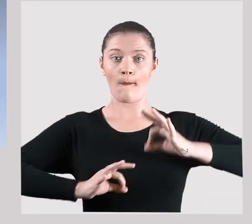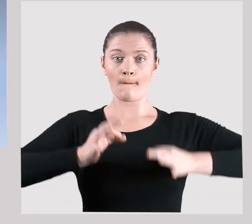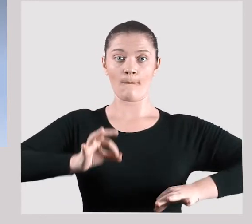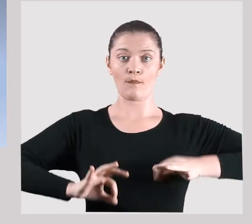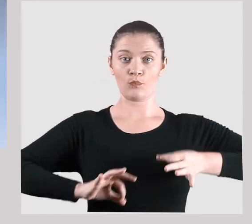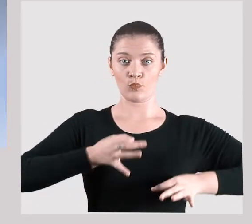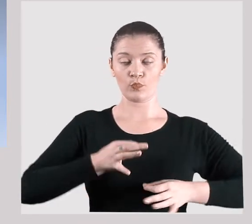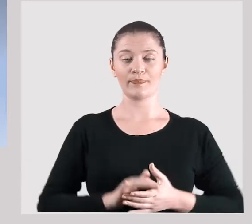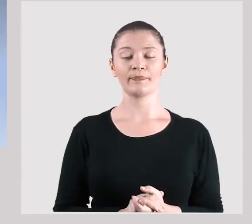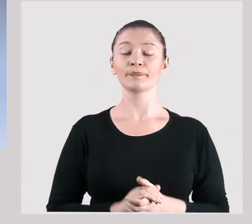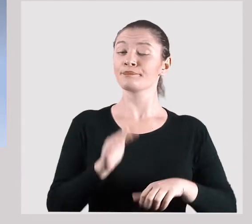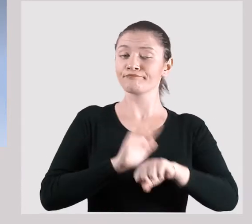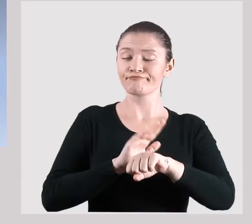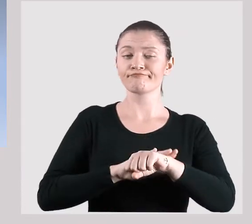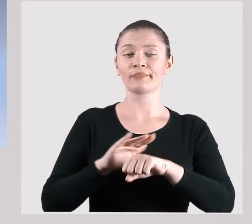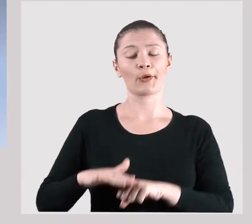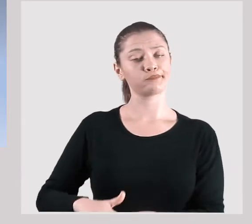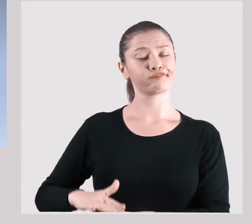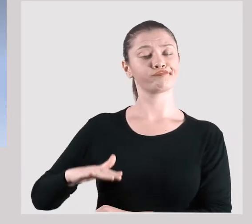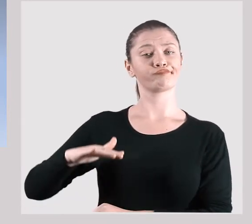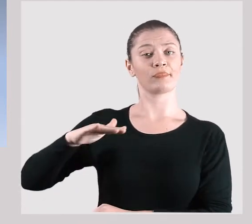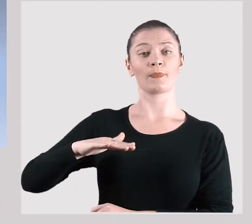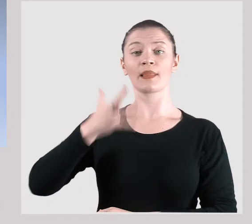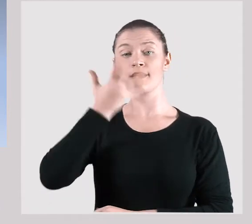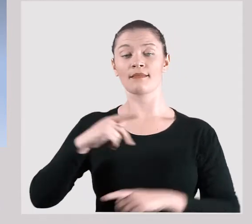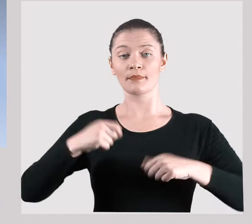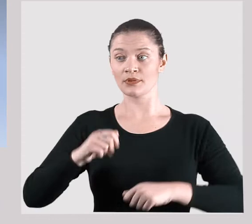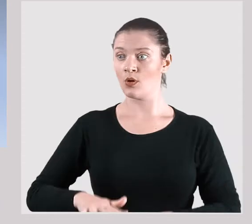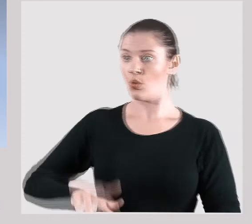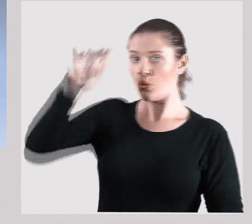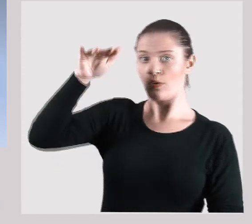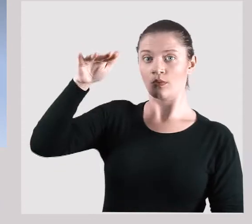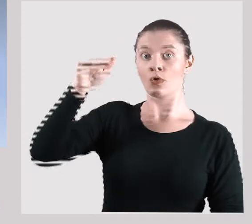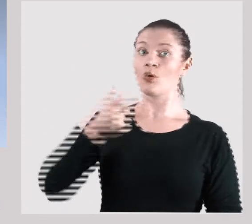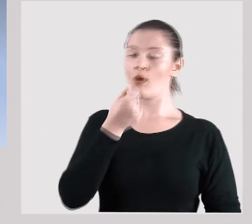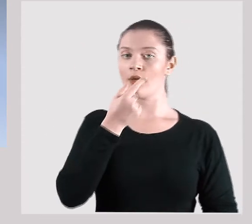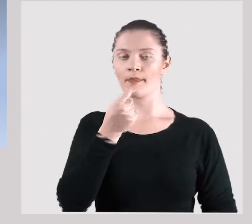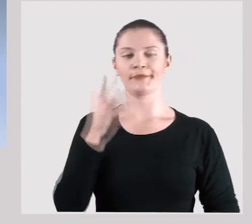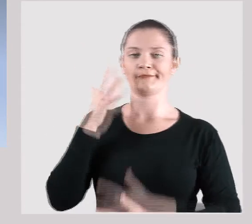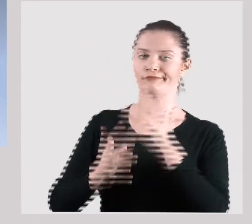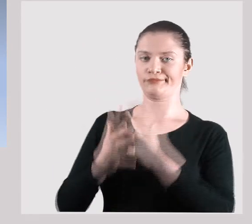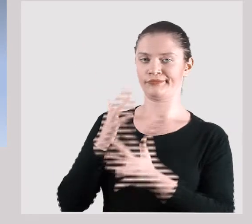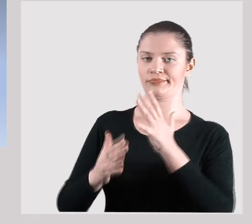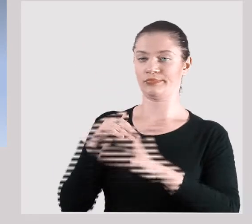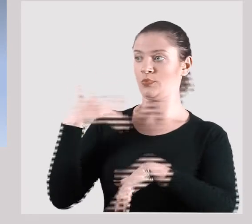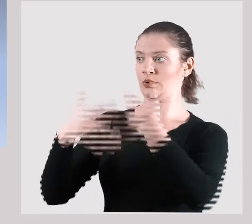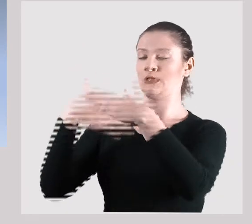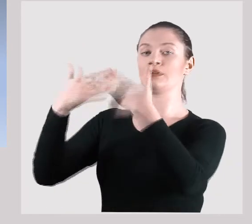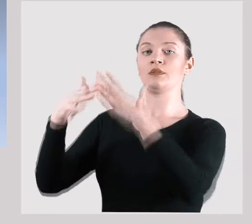com o tempo, isso assim, como a criança tem que ter o seu estirão, esse Lupron, ele vai atrapalhar na questão do